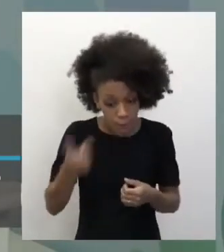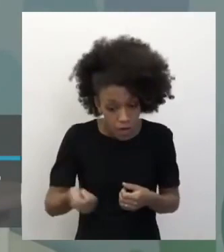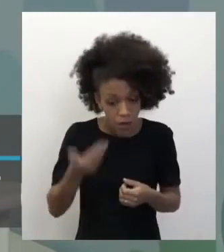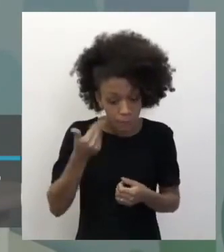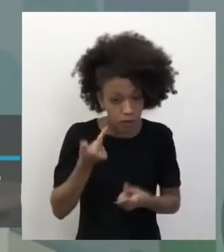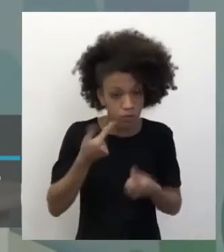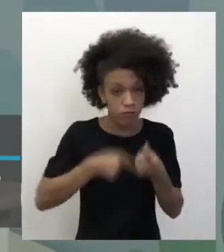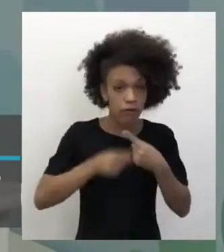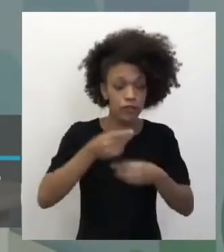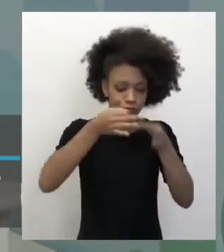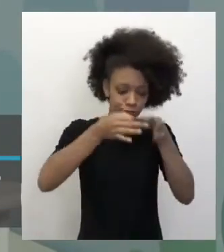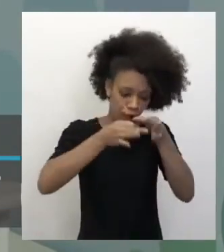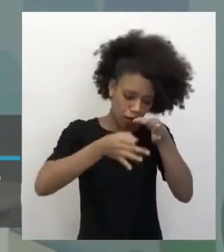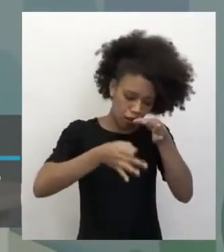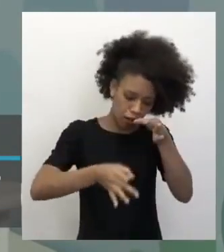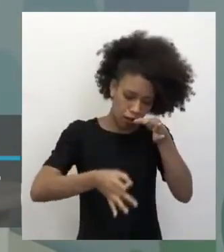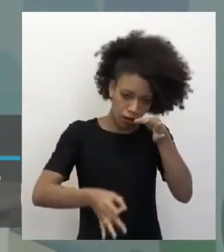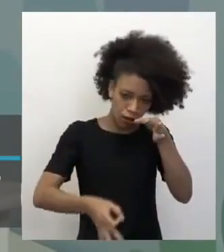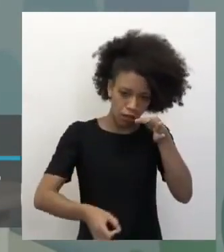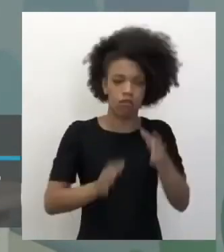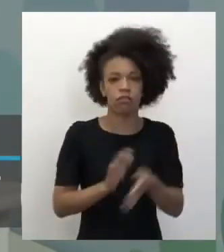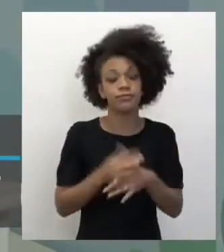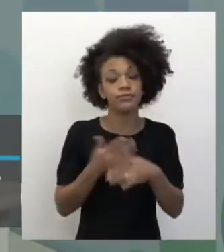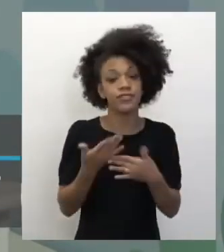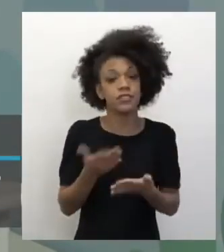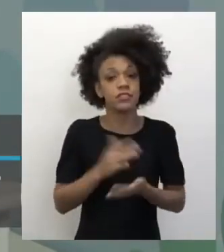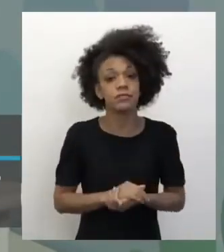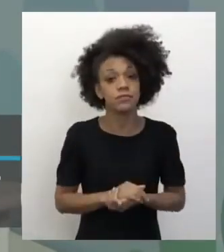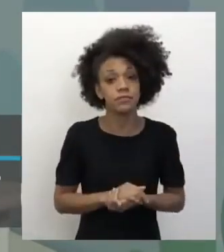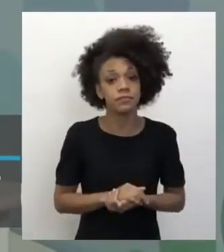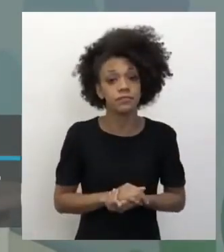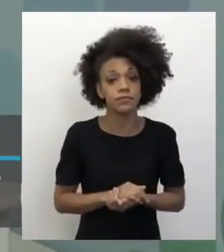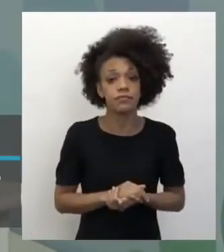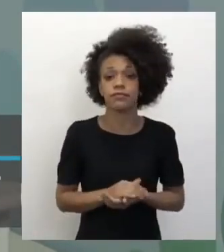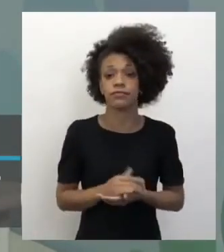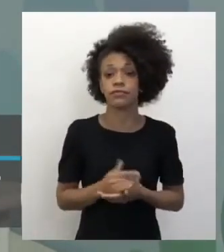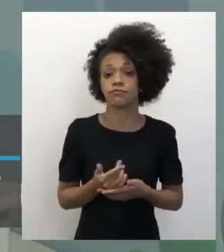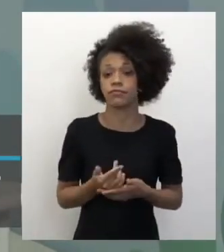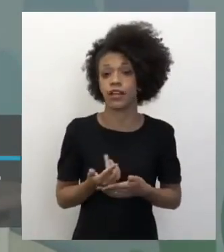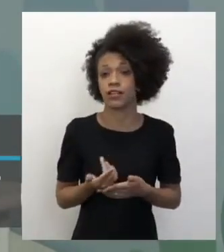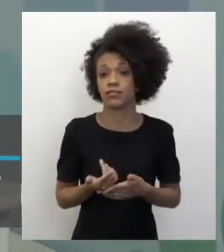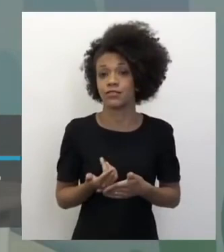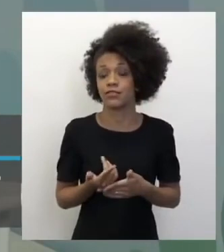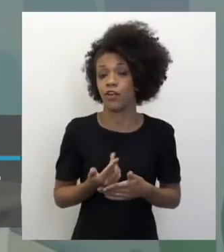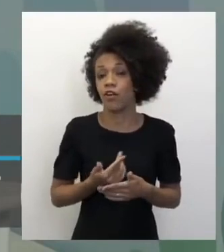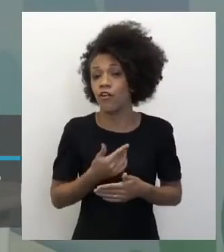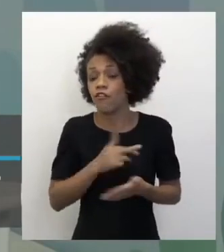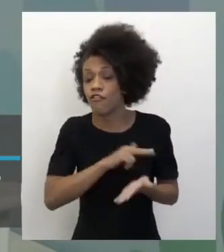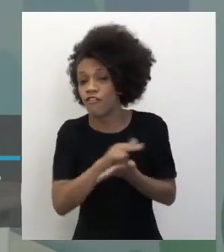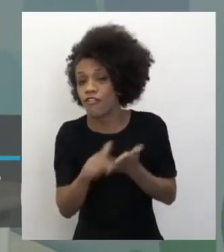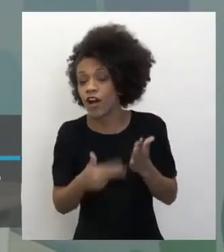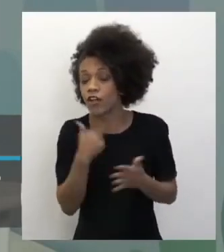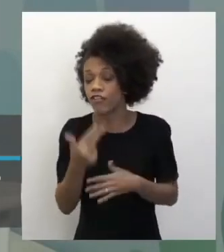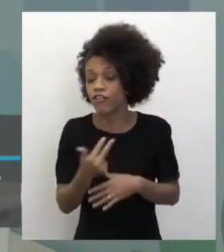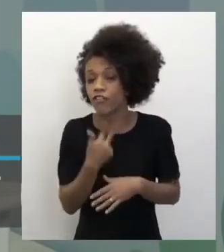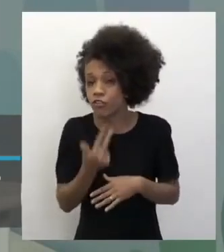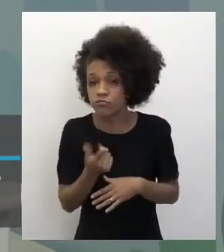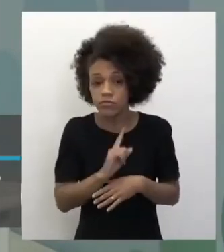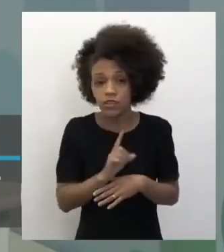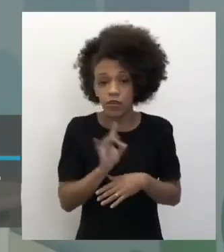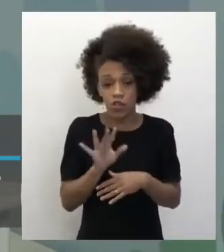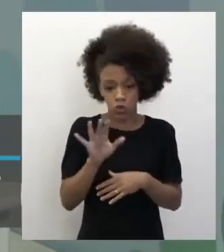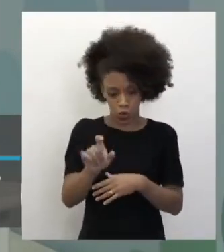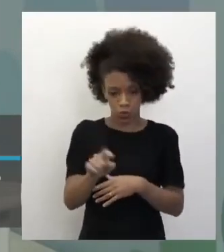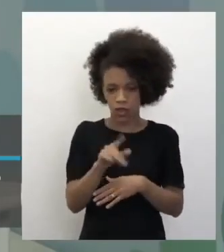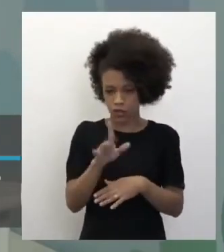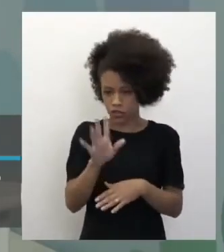Aí continua. E você vai lá e permeia, e não permeia por várias vozes, você fica em uma voz só. A gente vai ver